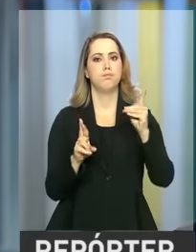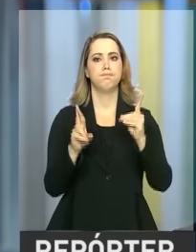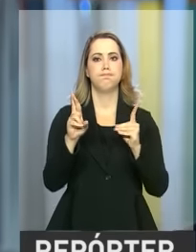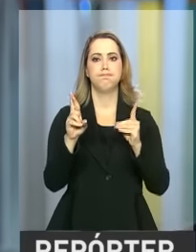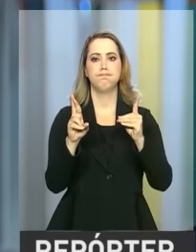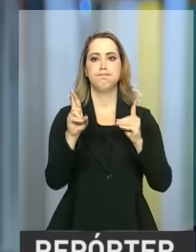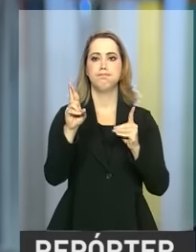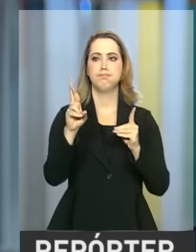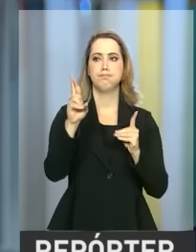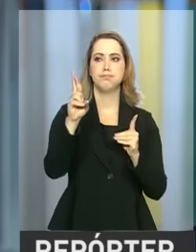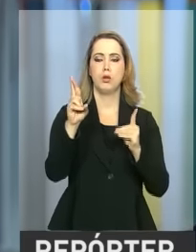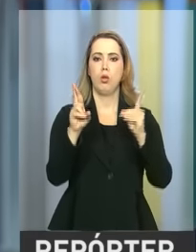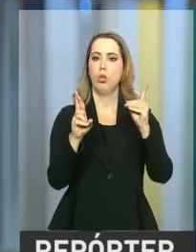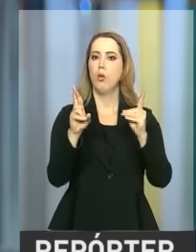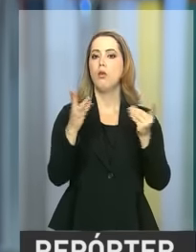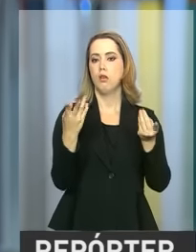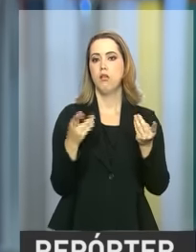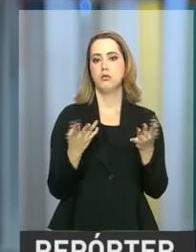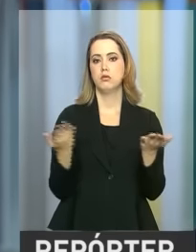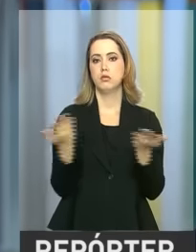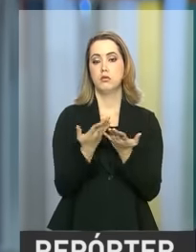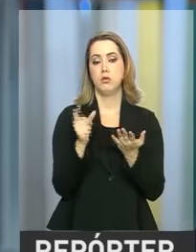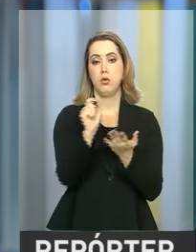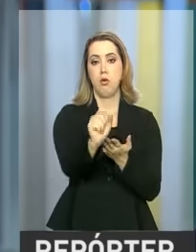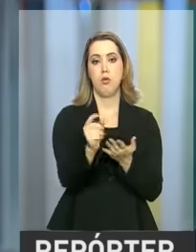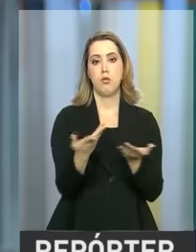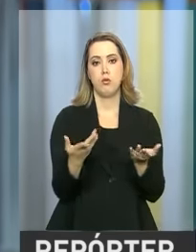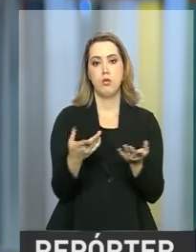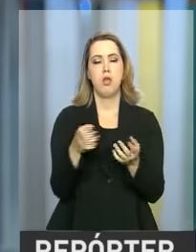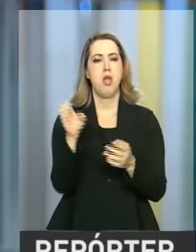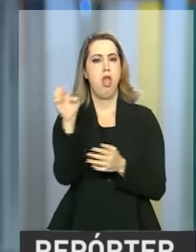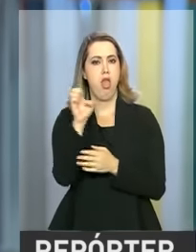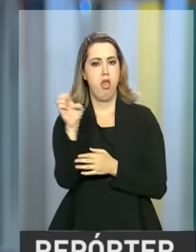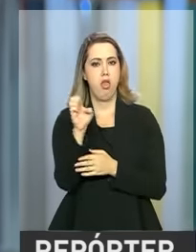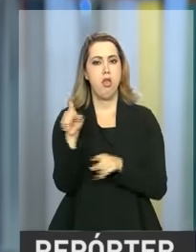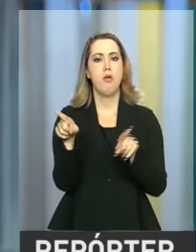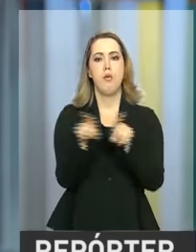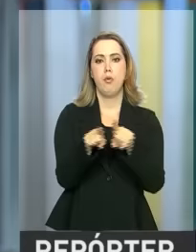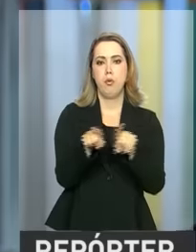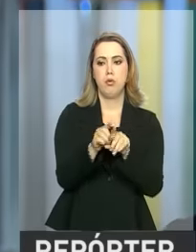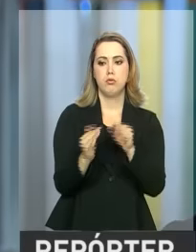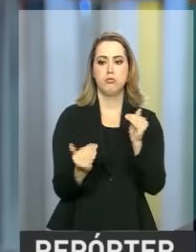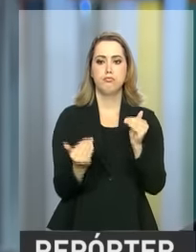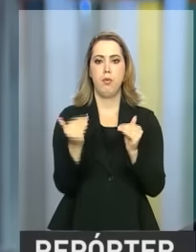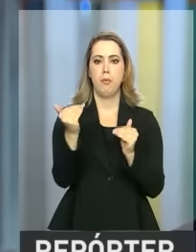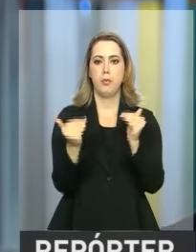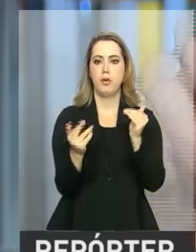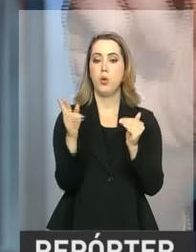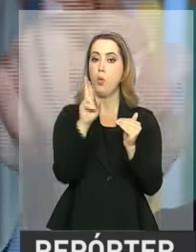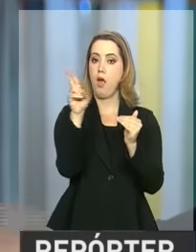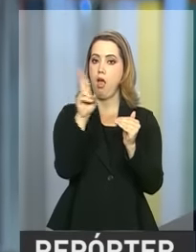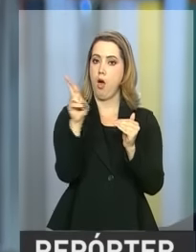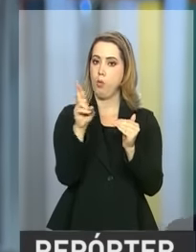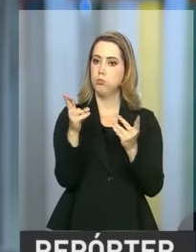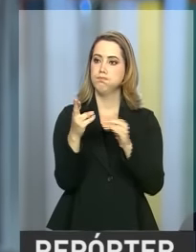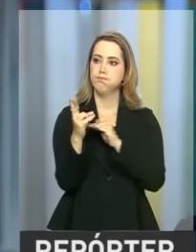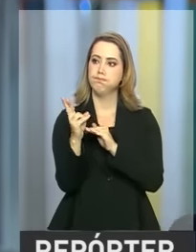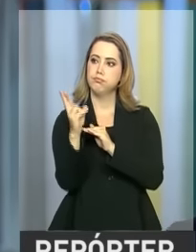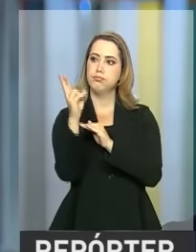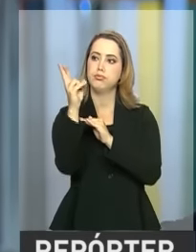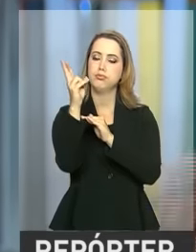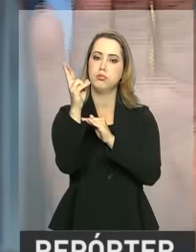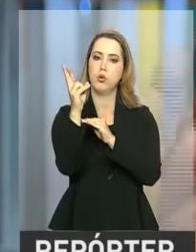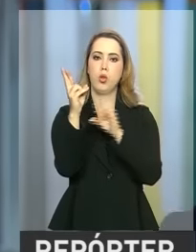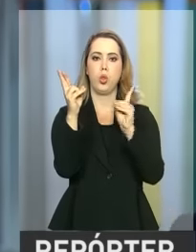em relação ao real, como o dólar e o euro e outras moedas perdem valor. Evidentemente que tem uma flutuação normal